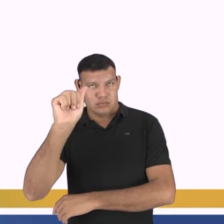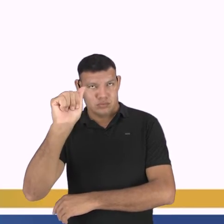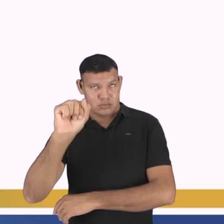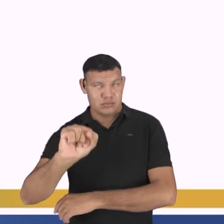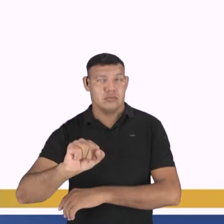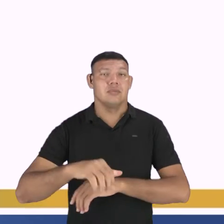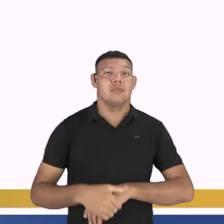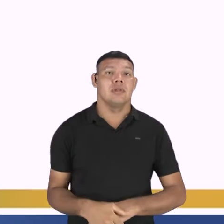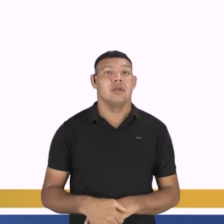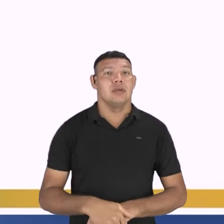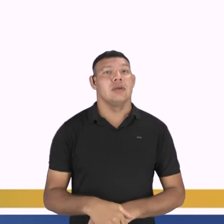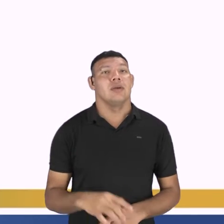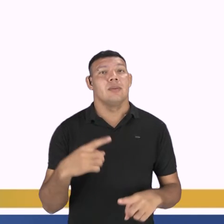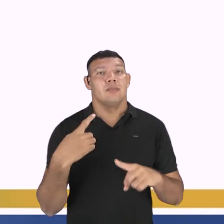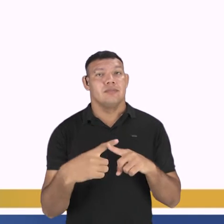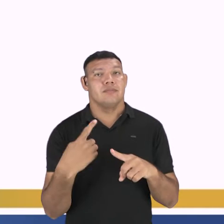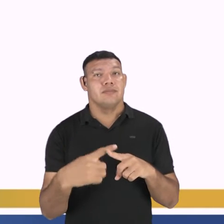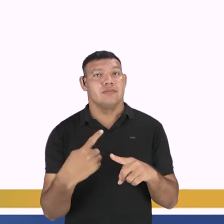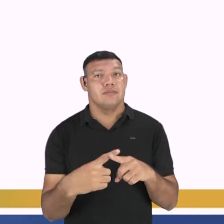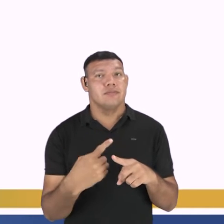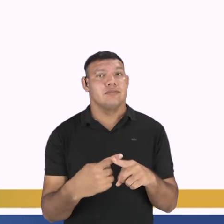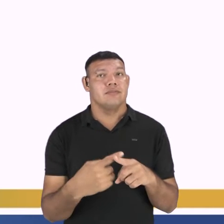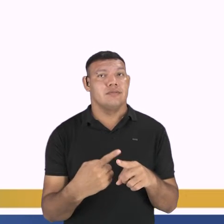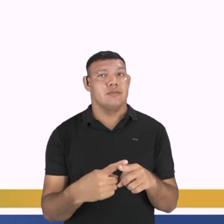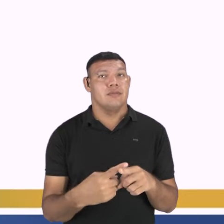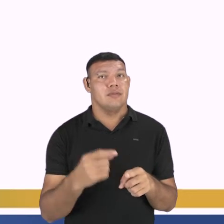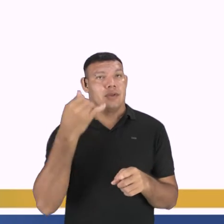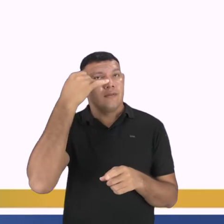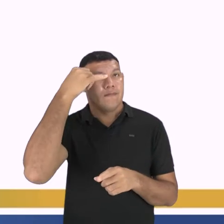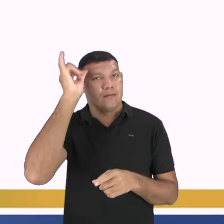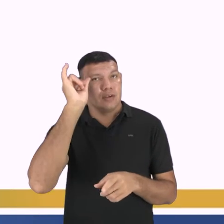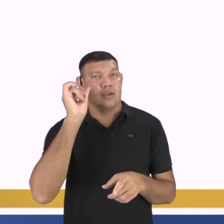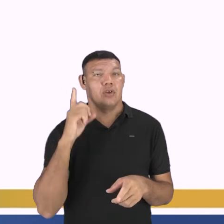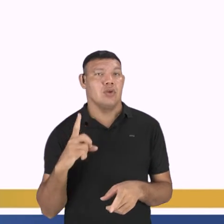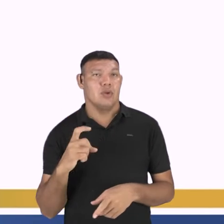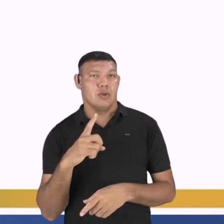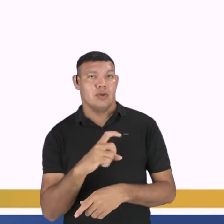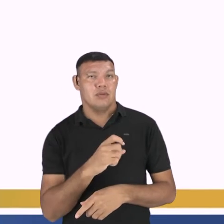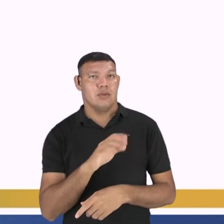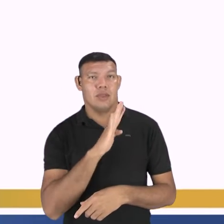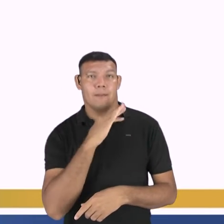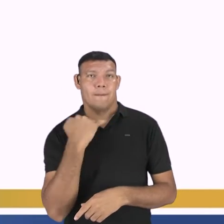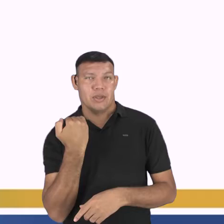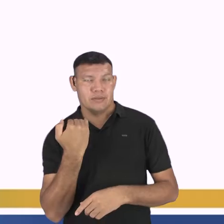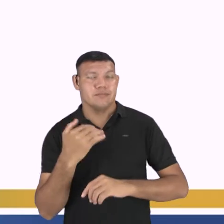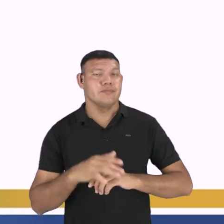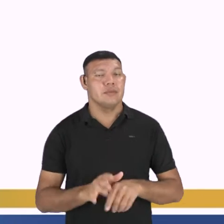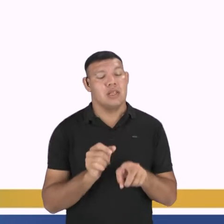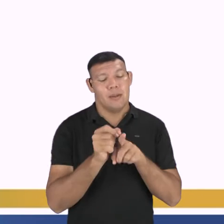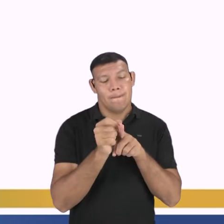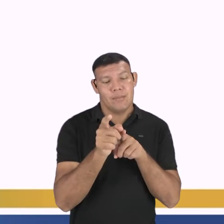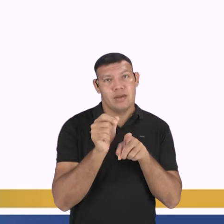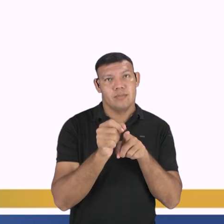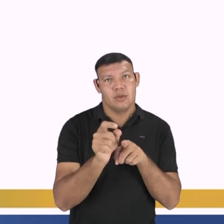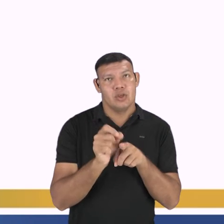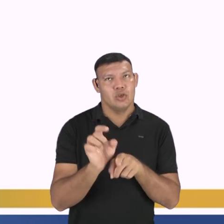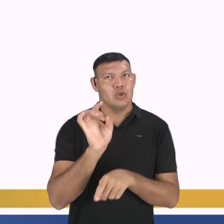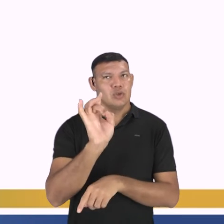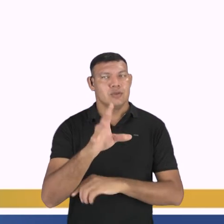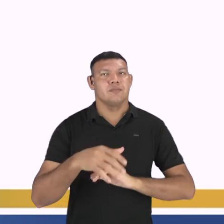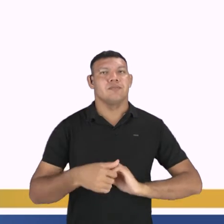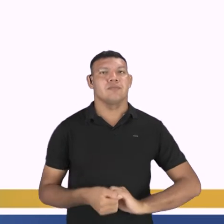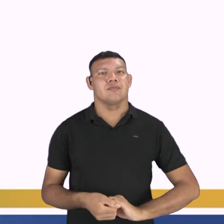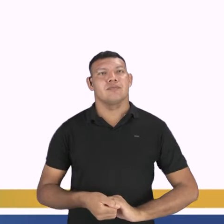a uretra, né, retirando os resíduos da urina que possam estar nela, para que quando o sêmen saia apenas o sêmen,